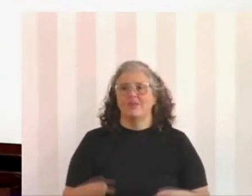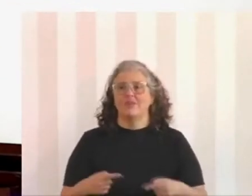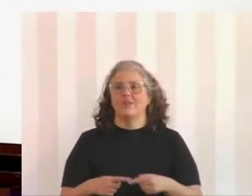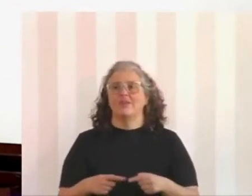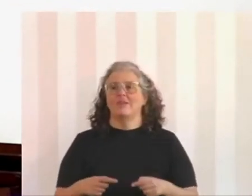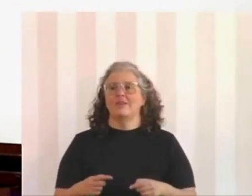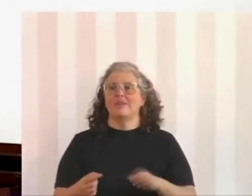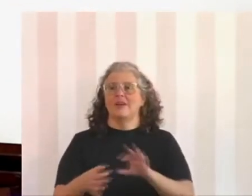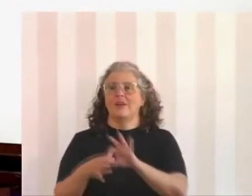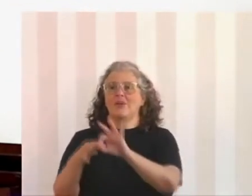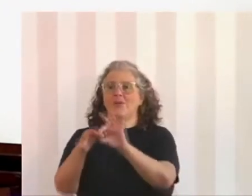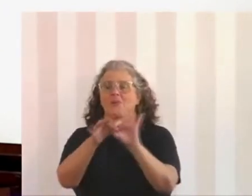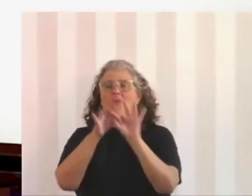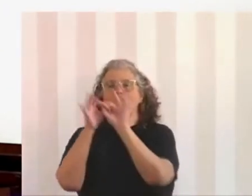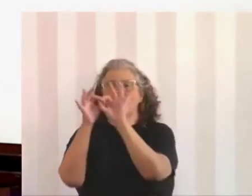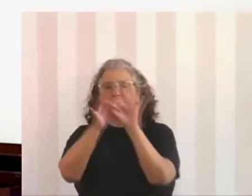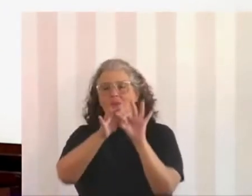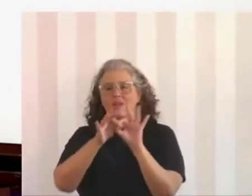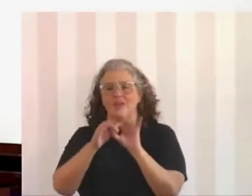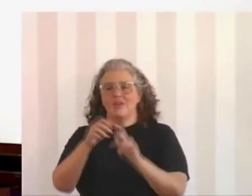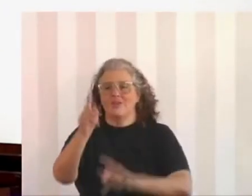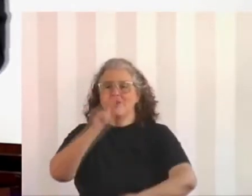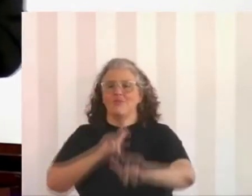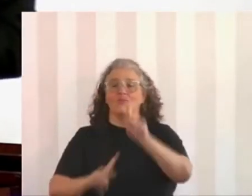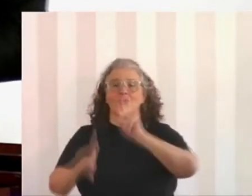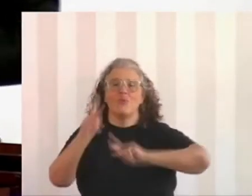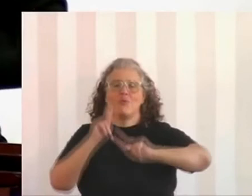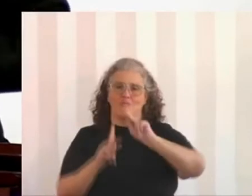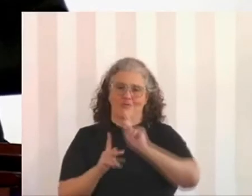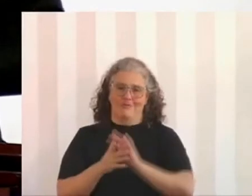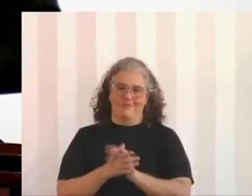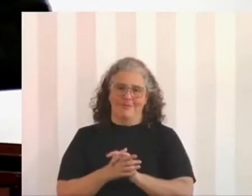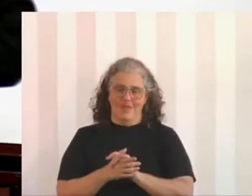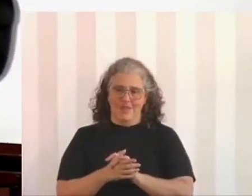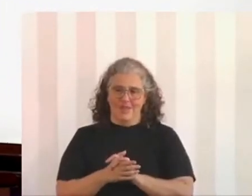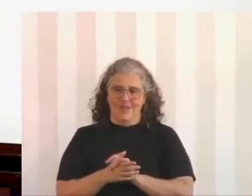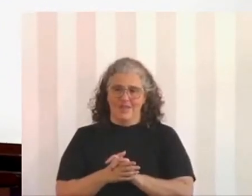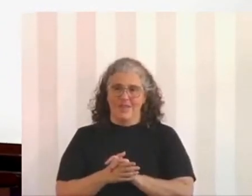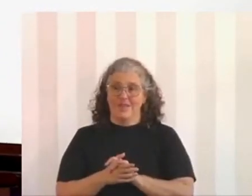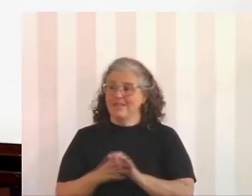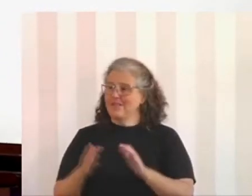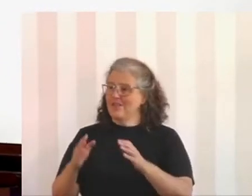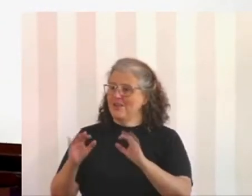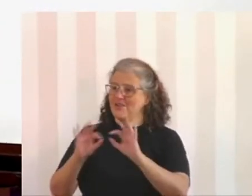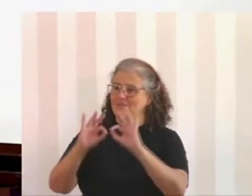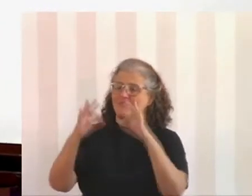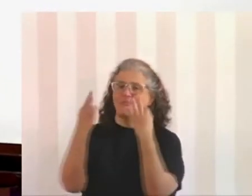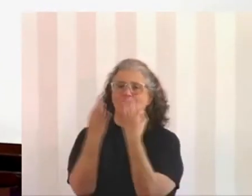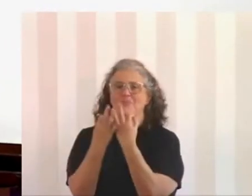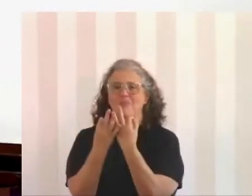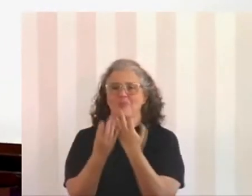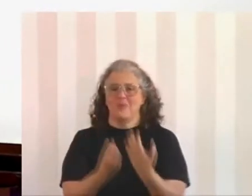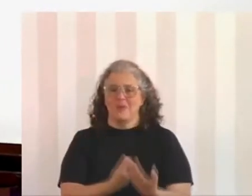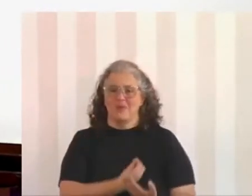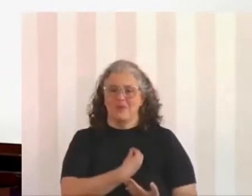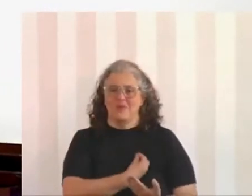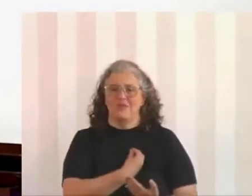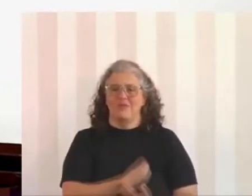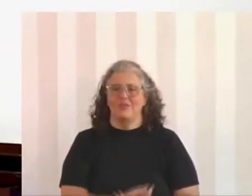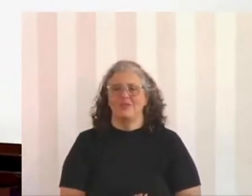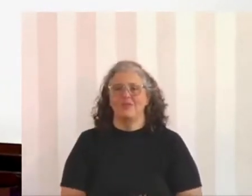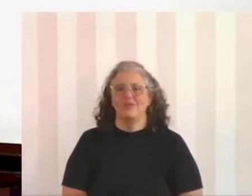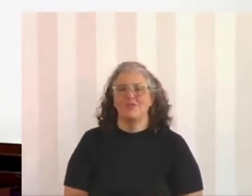essa união, é esse corpo, é esse organismo vivo que vai fortalecer a igreja. Outra coisa que nós